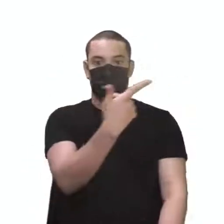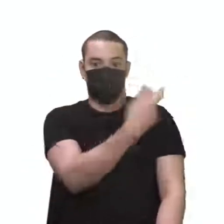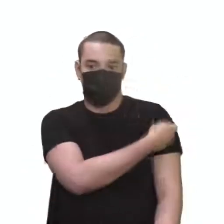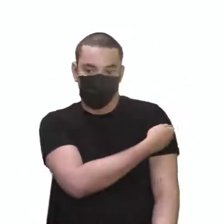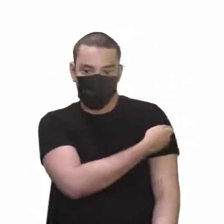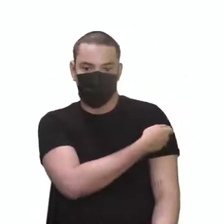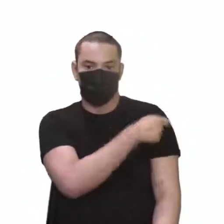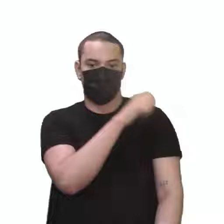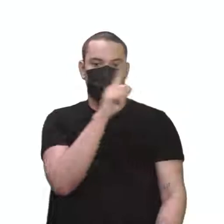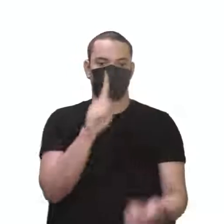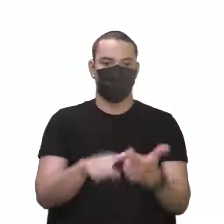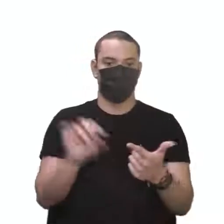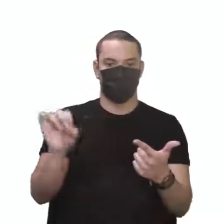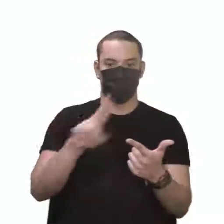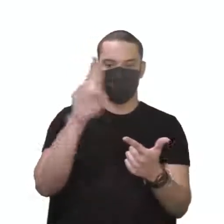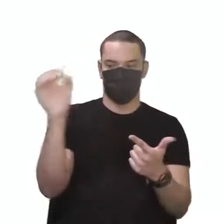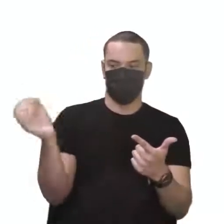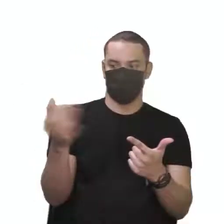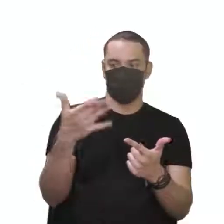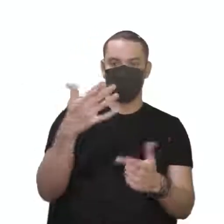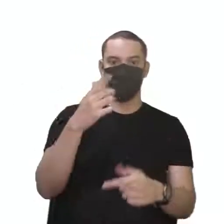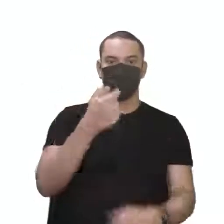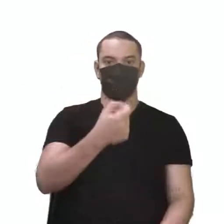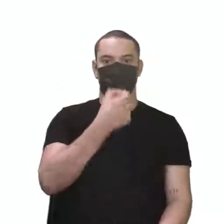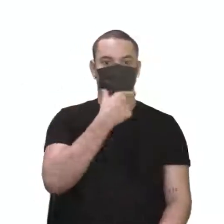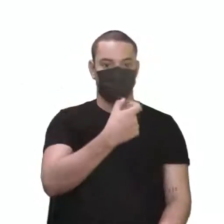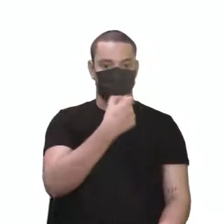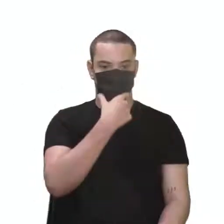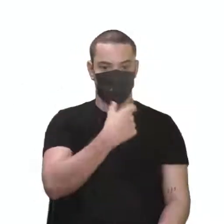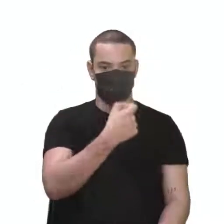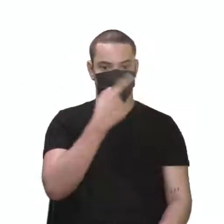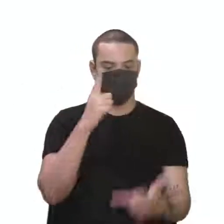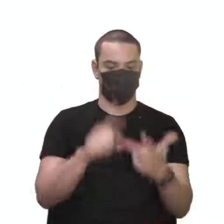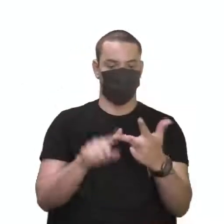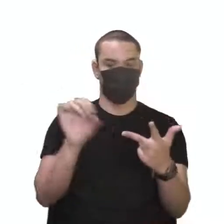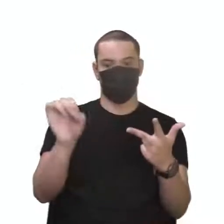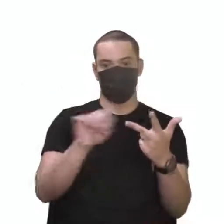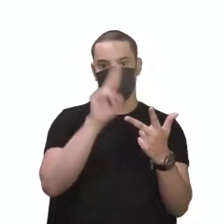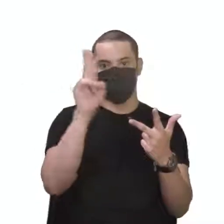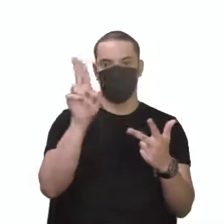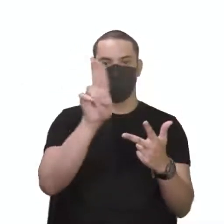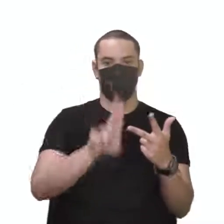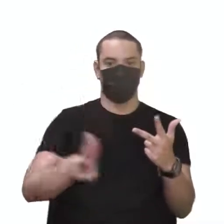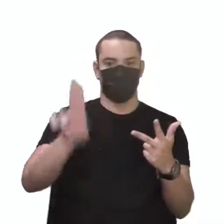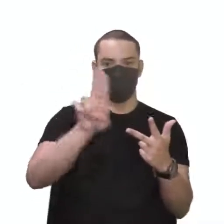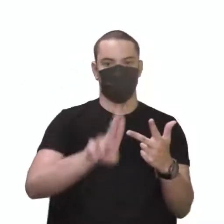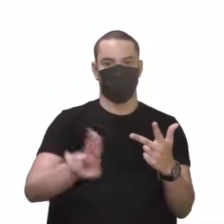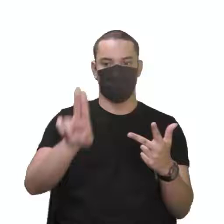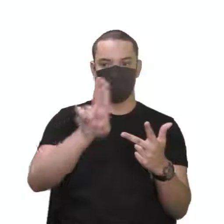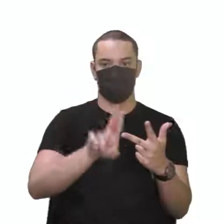vacinas, na inovação de medicamentos, na utilização de